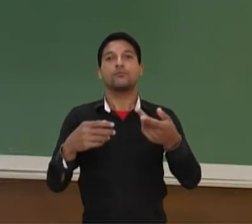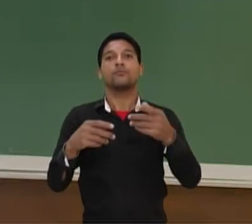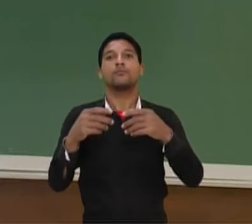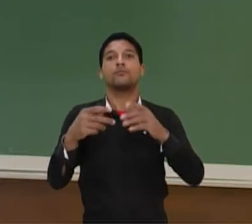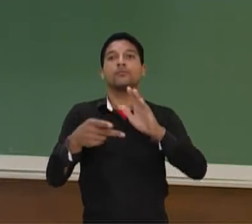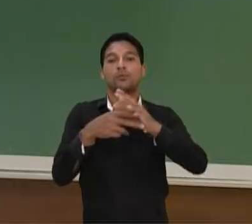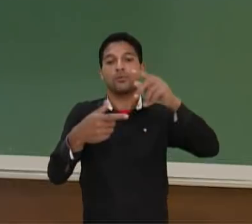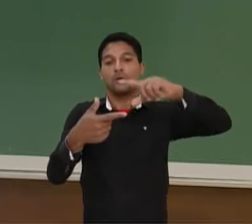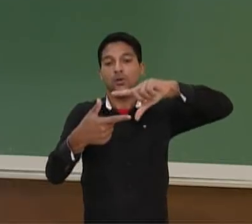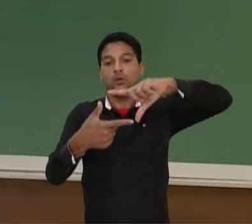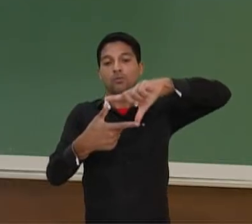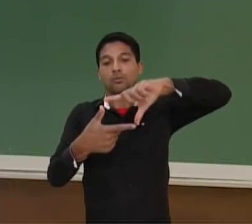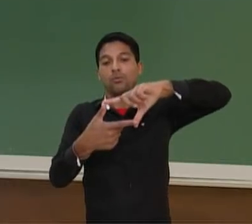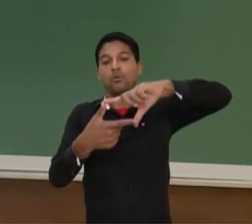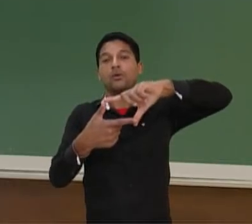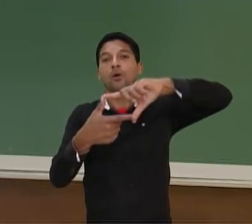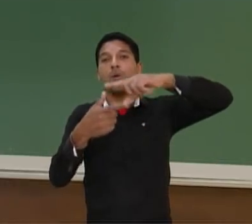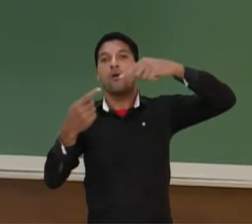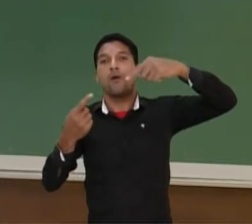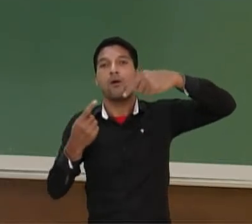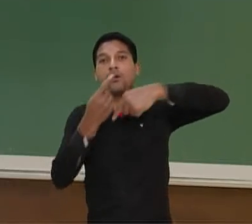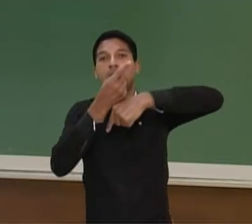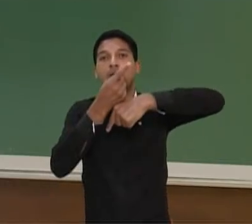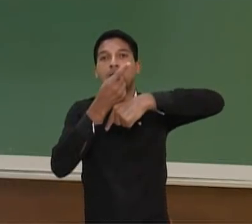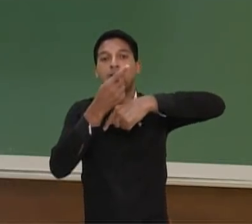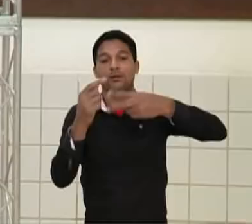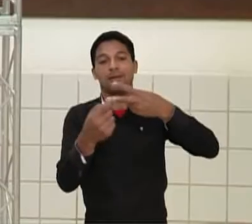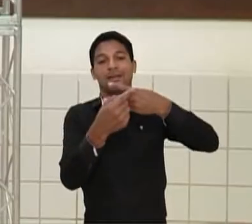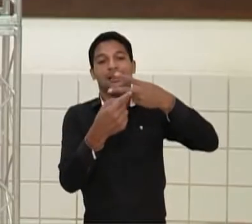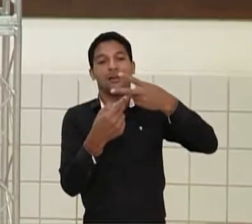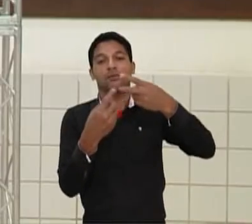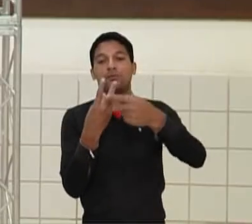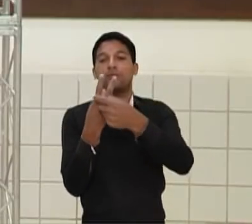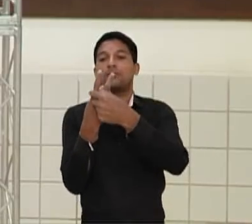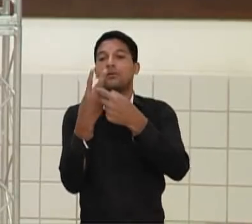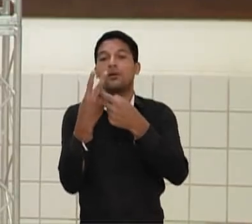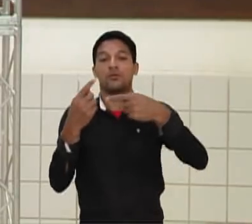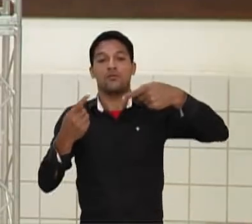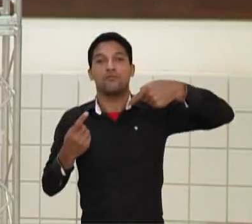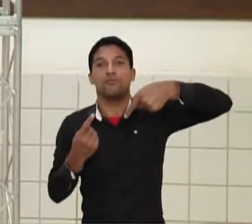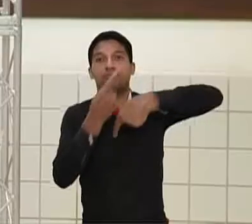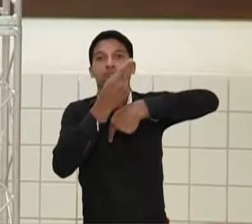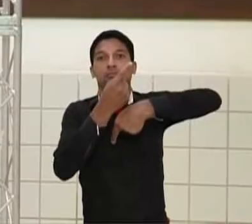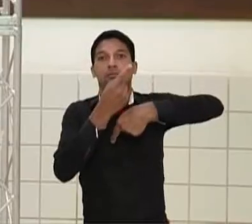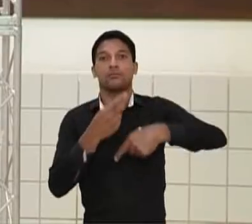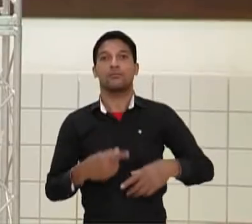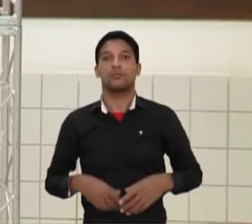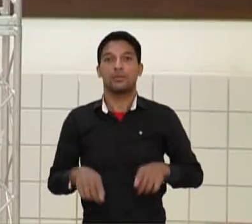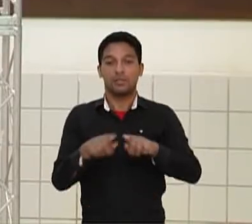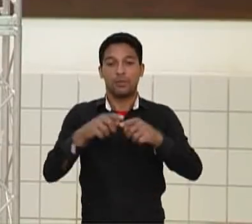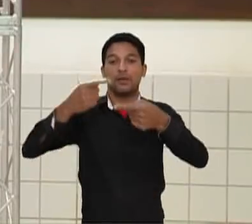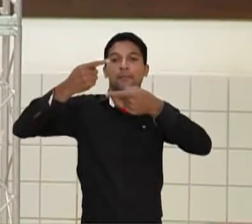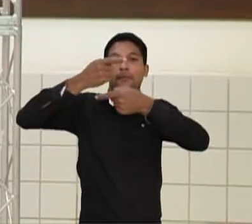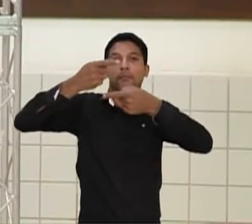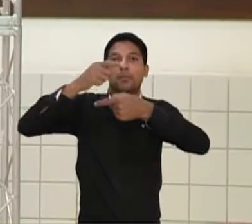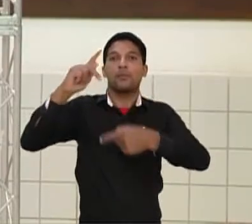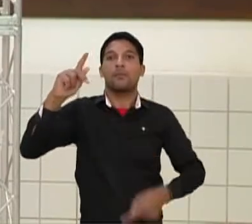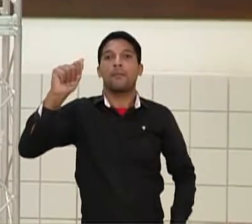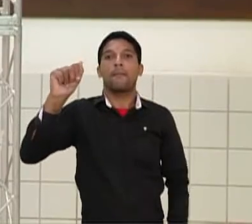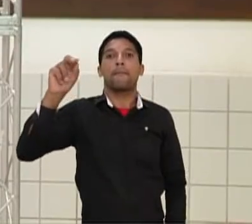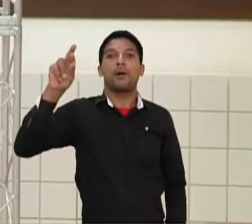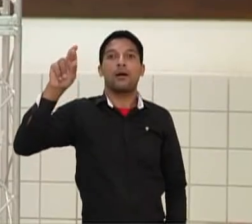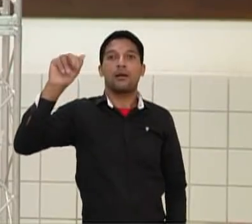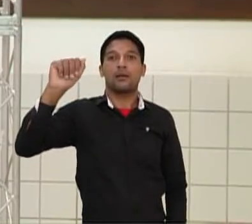a propriedade da base média, são informações importantes. A classificação dos quadriláteros também é